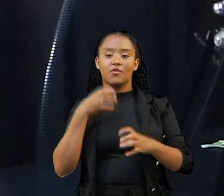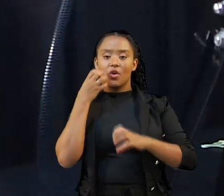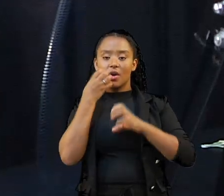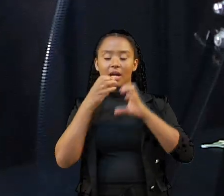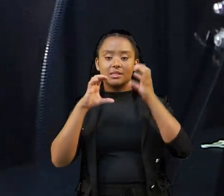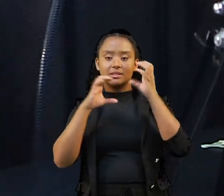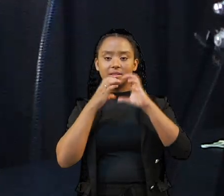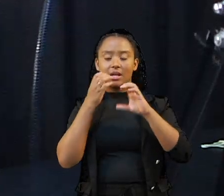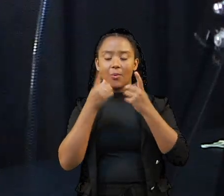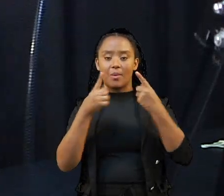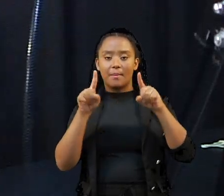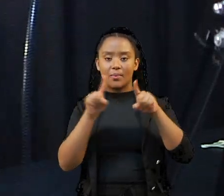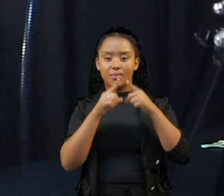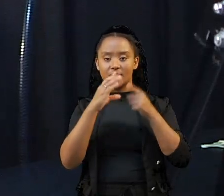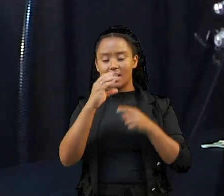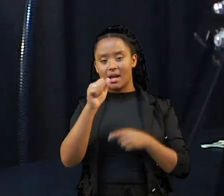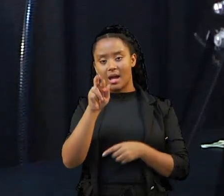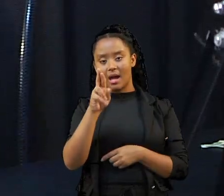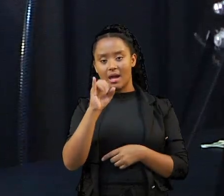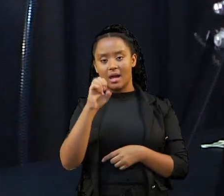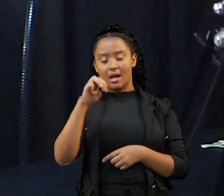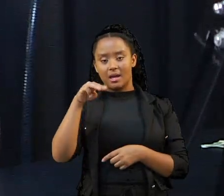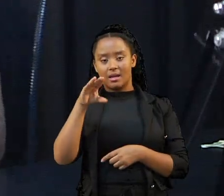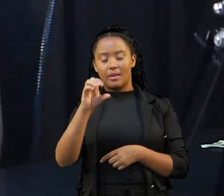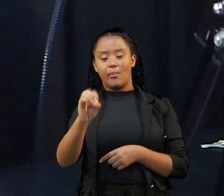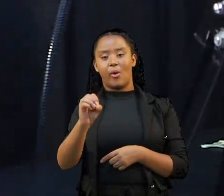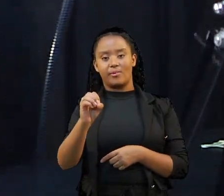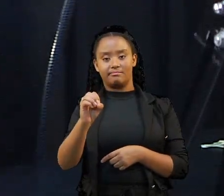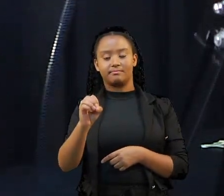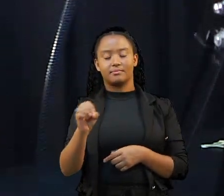regional do meu avô, de carimbó, tá bom?